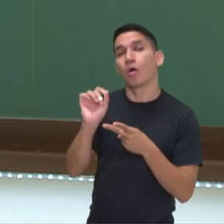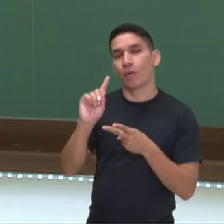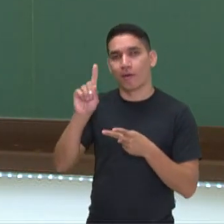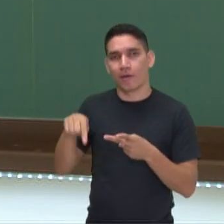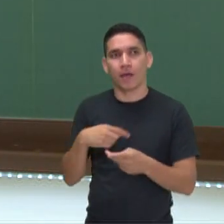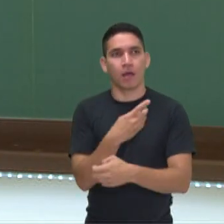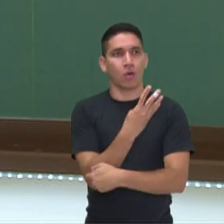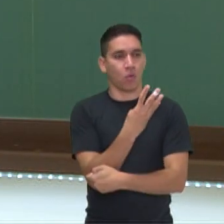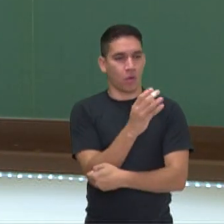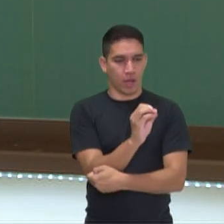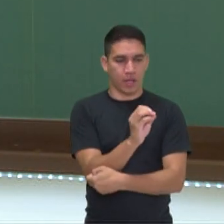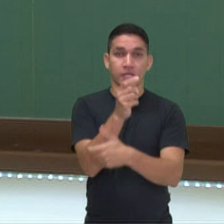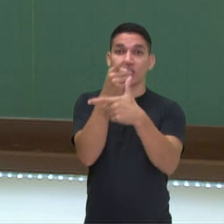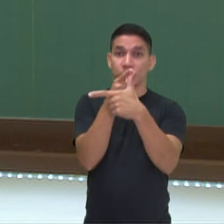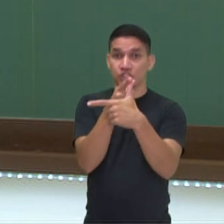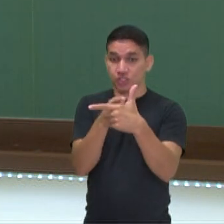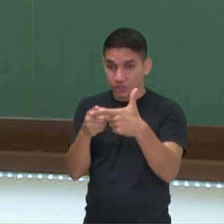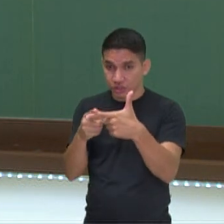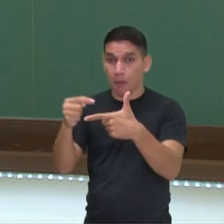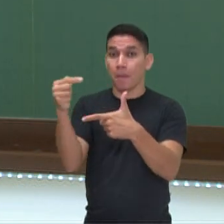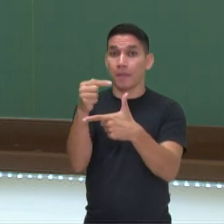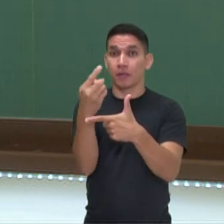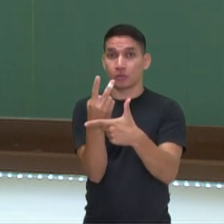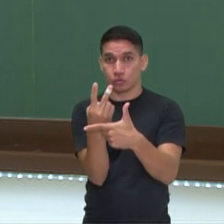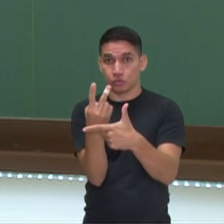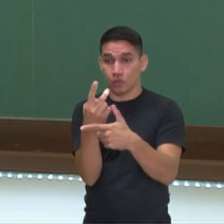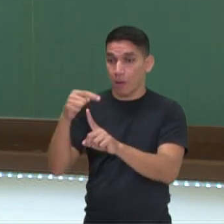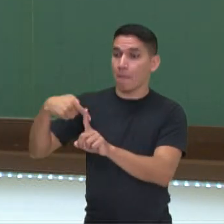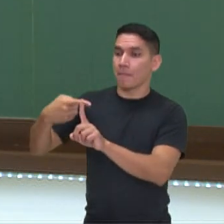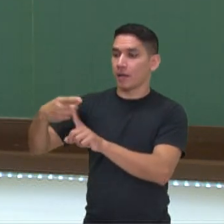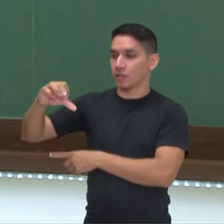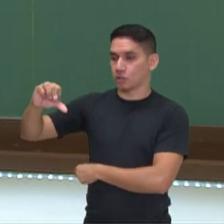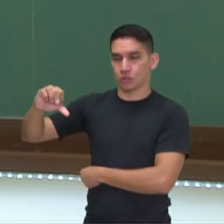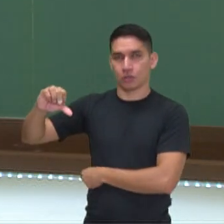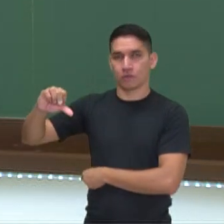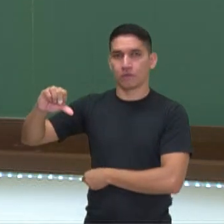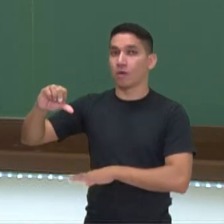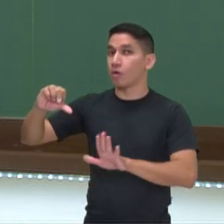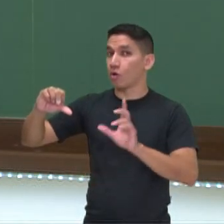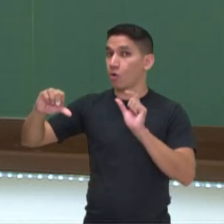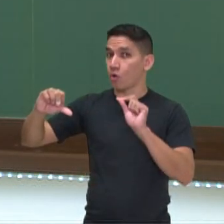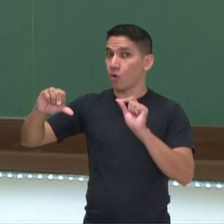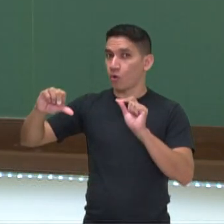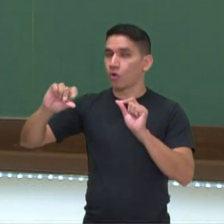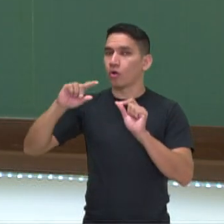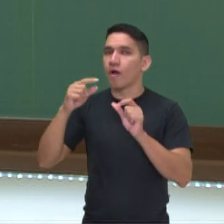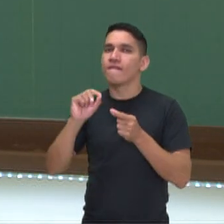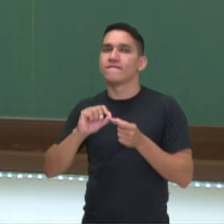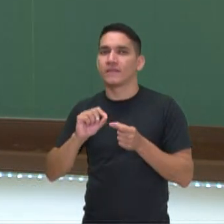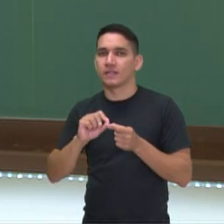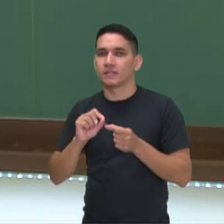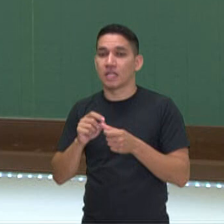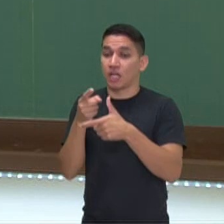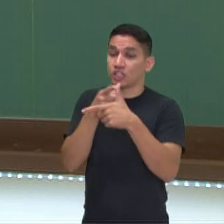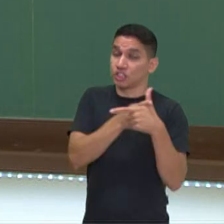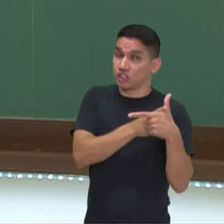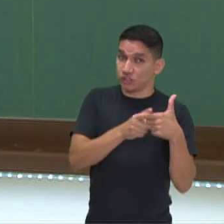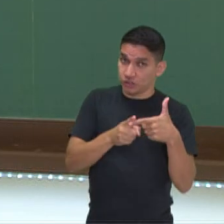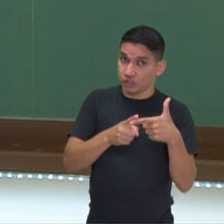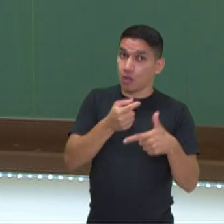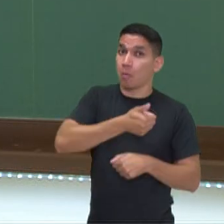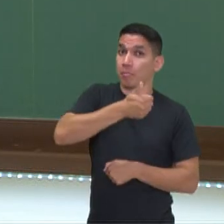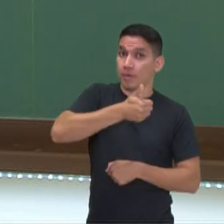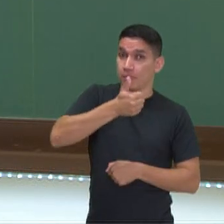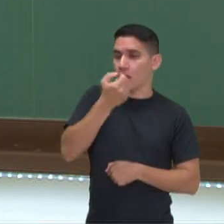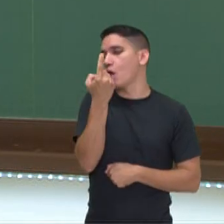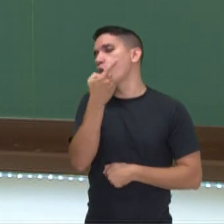temos 40 dividido por menos 2 mais 9. Então, nós vamos resolver a divisão primeiro e, por